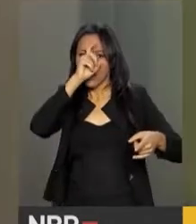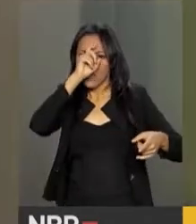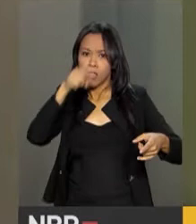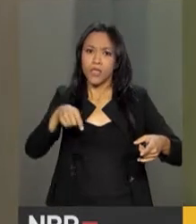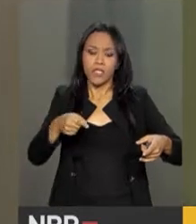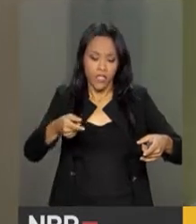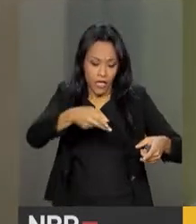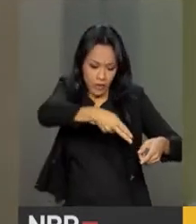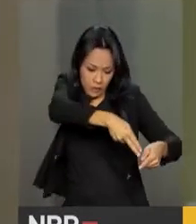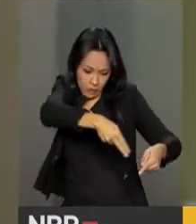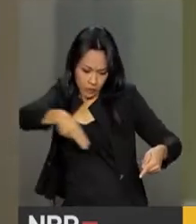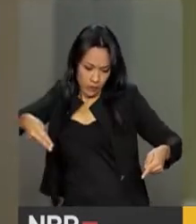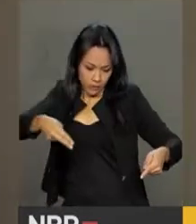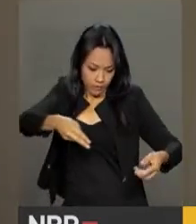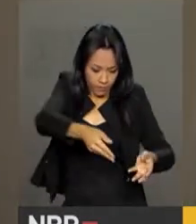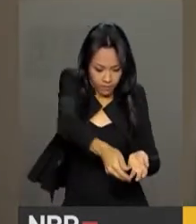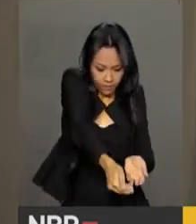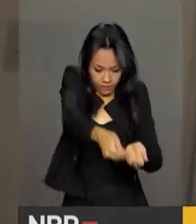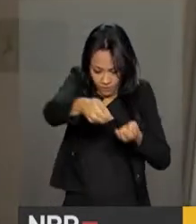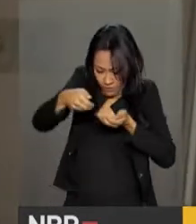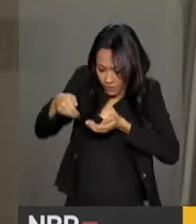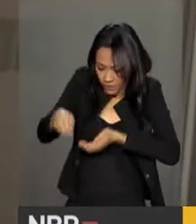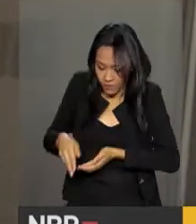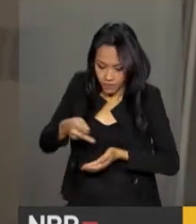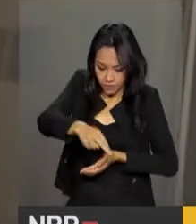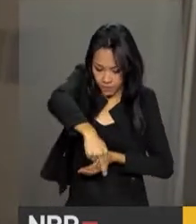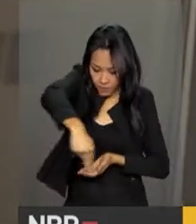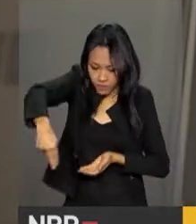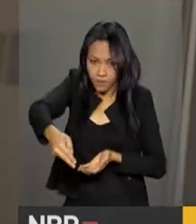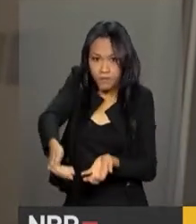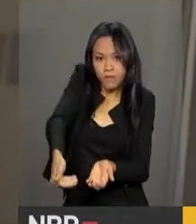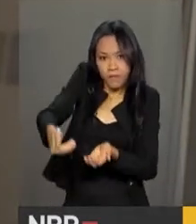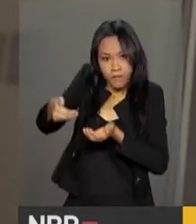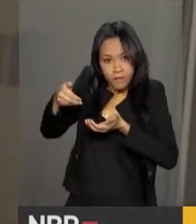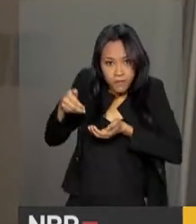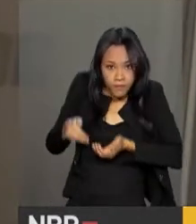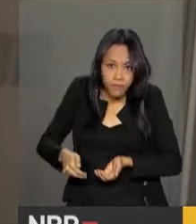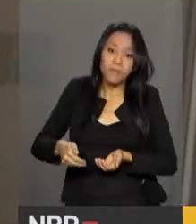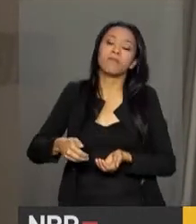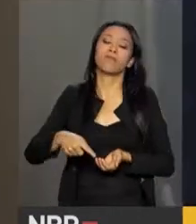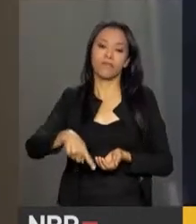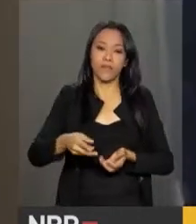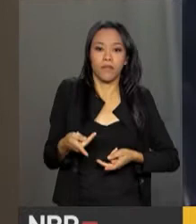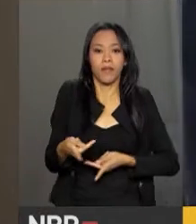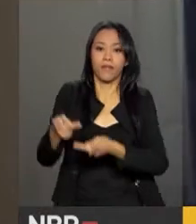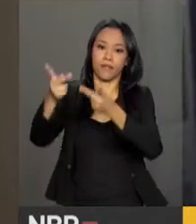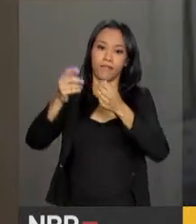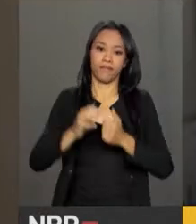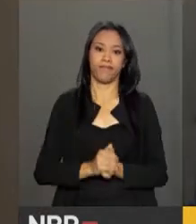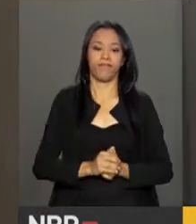da segurança da família pessoa conseguiu como realmente ser captado